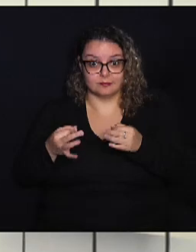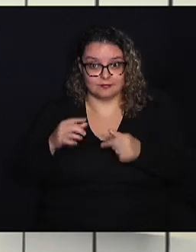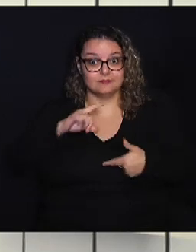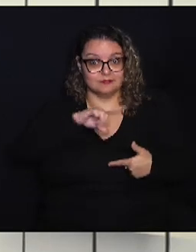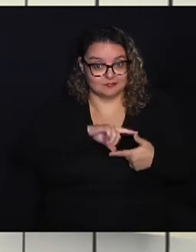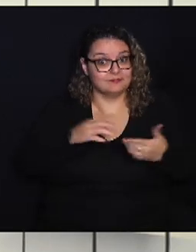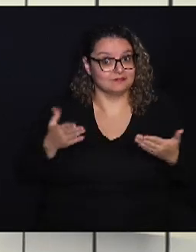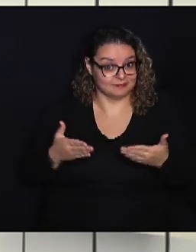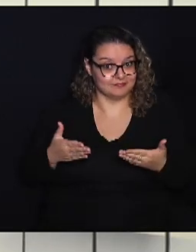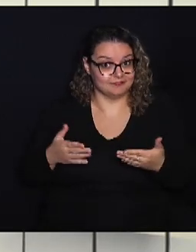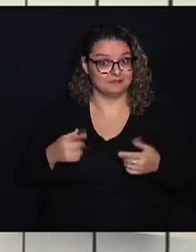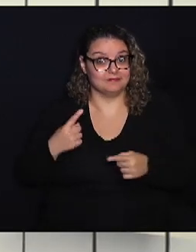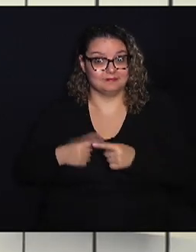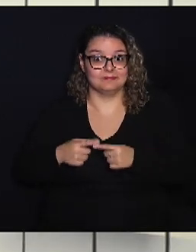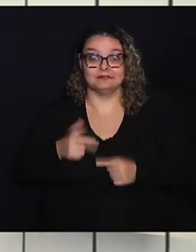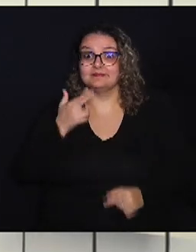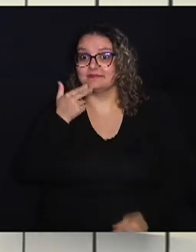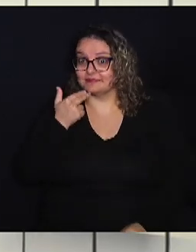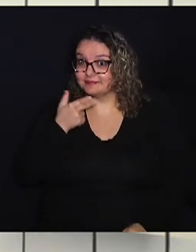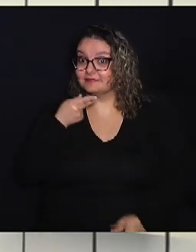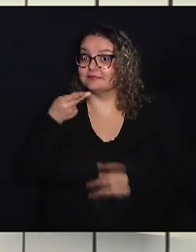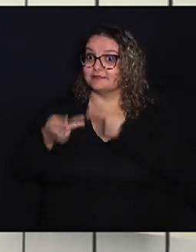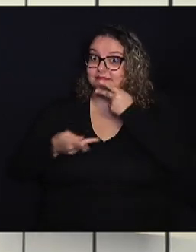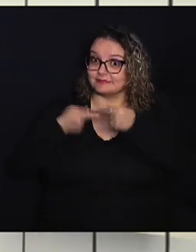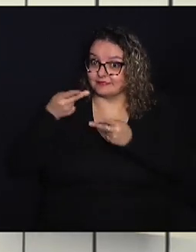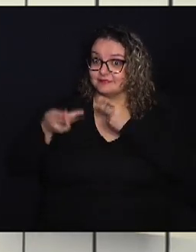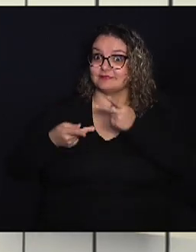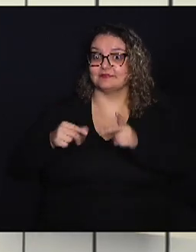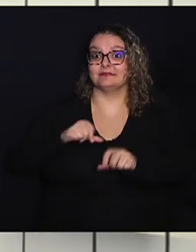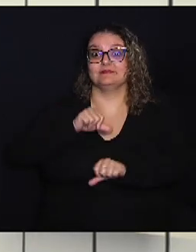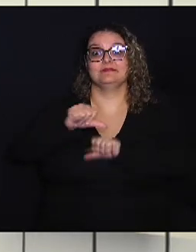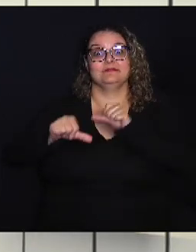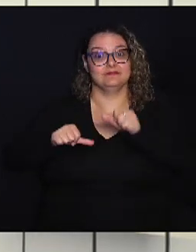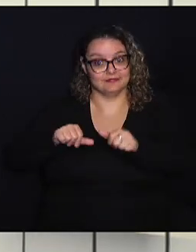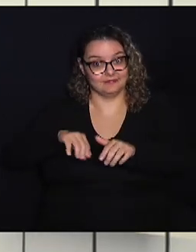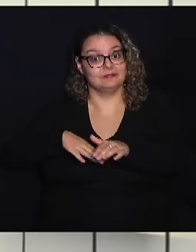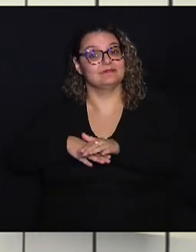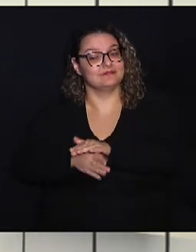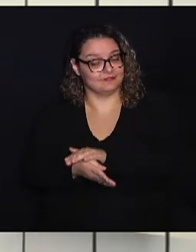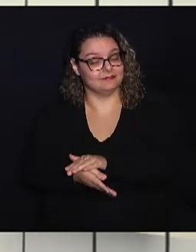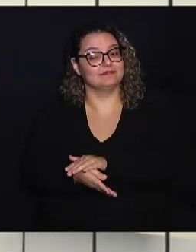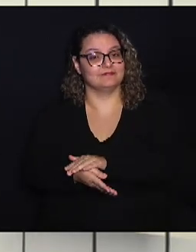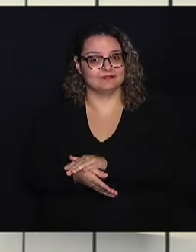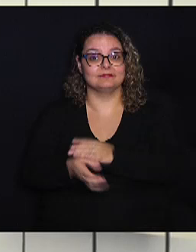viu? Porque uma nutricionista vai falar sobre mudanças de hábitos